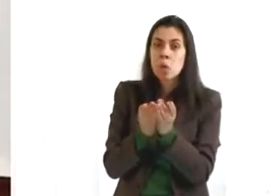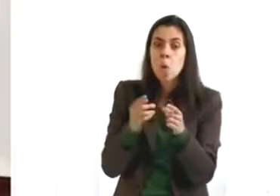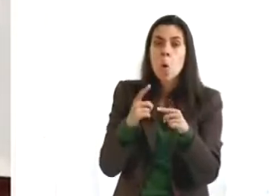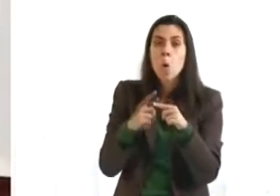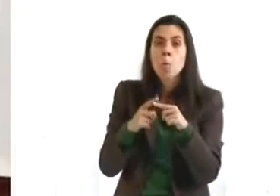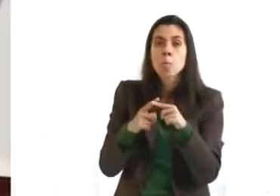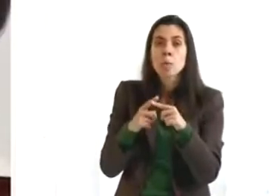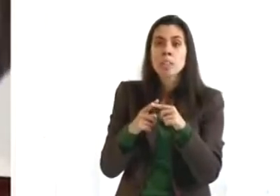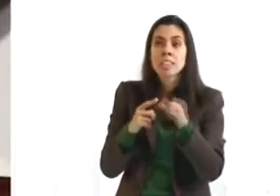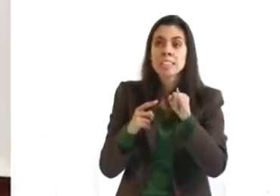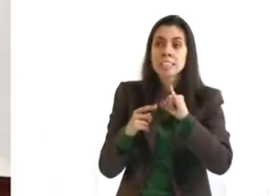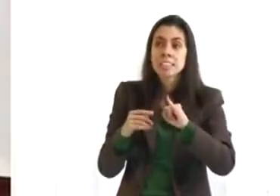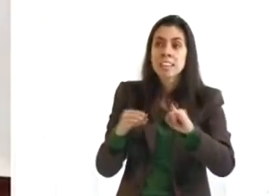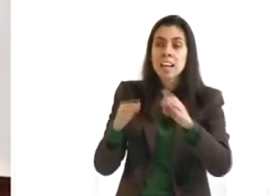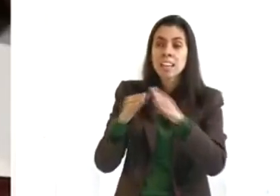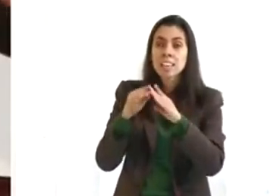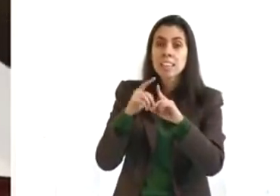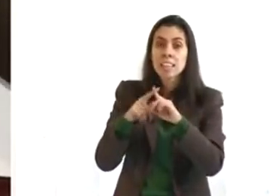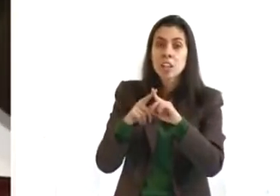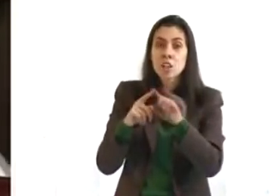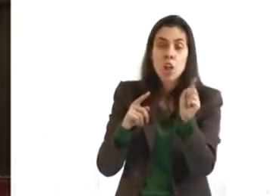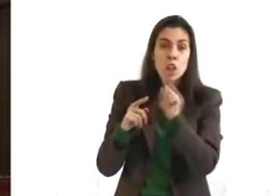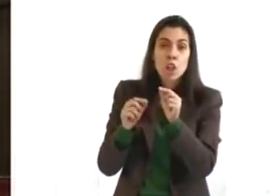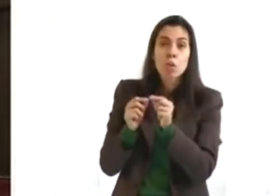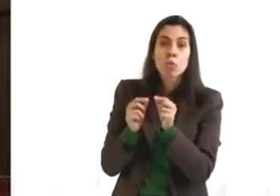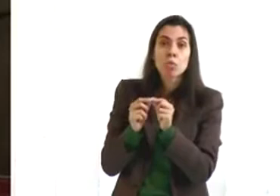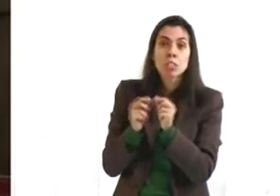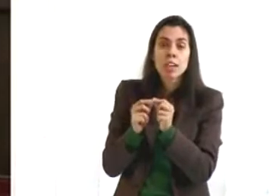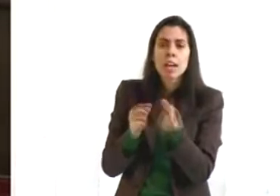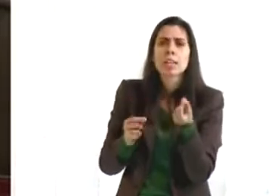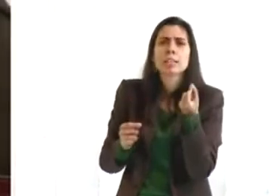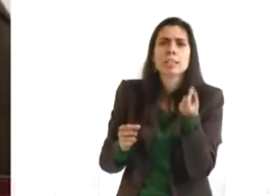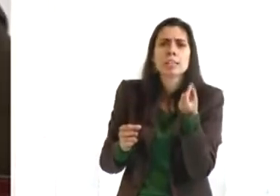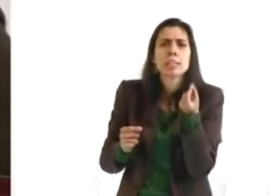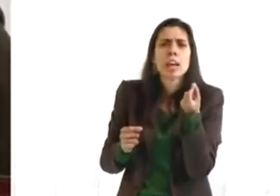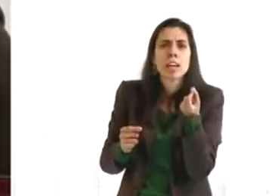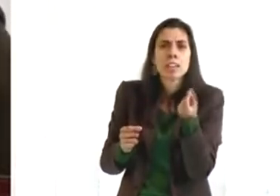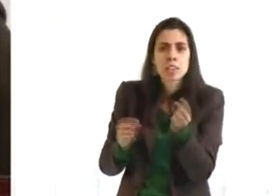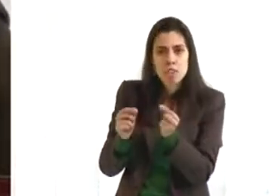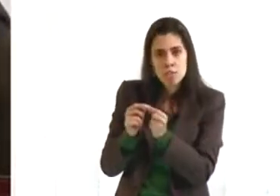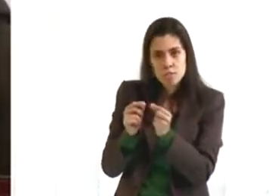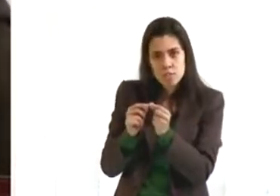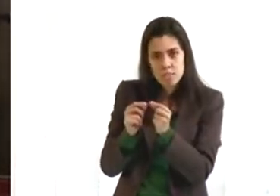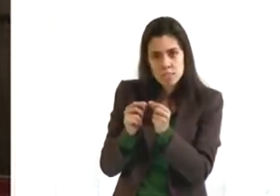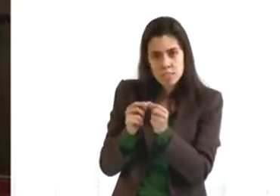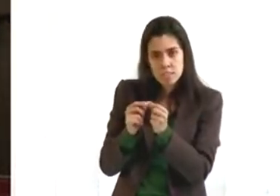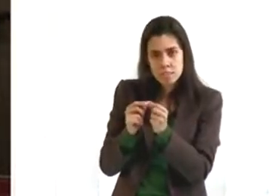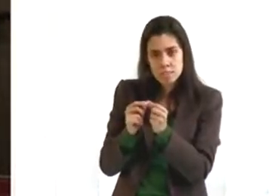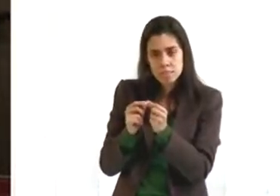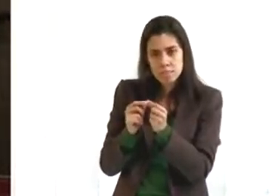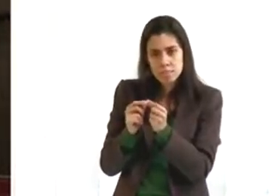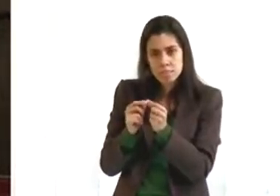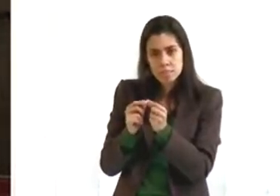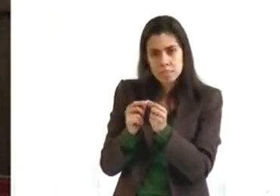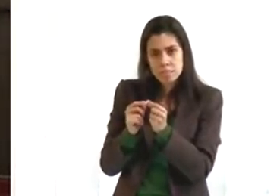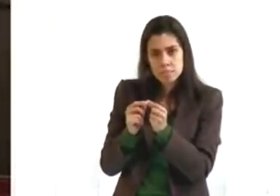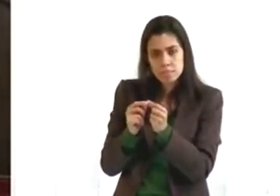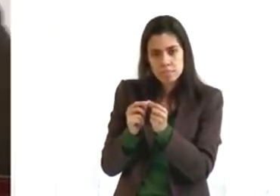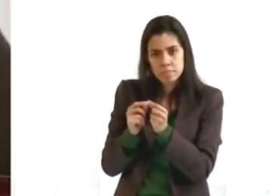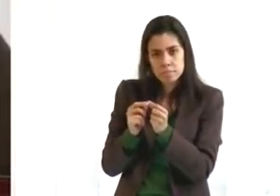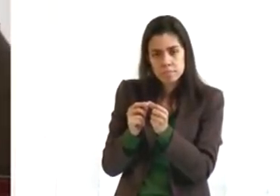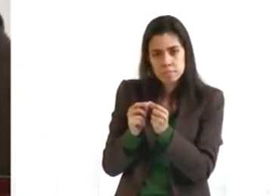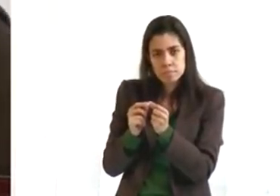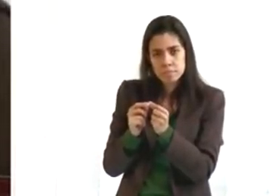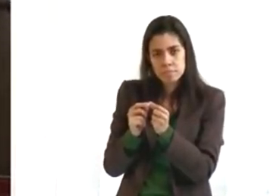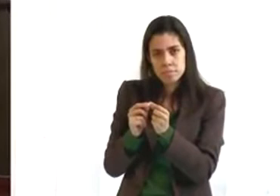eu e você não fizermos isso, quem fará? Se nós somos a instituição que Deus criou para proclamar as